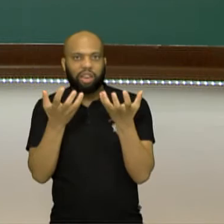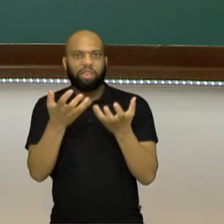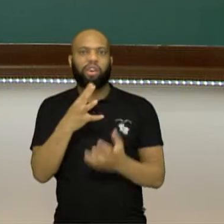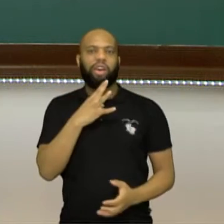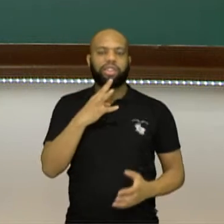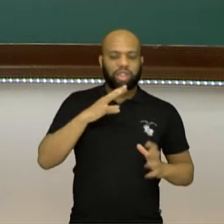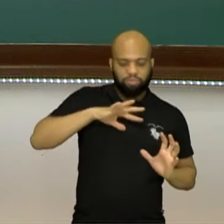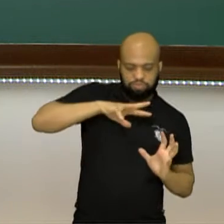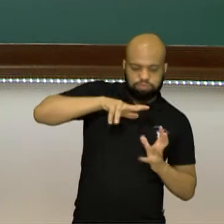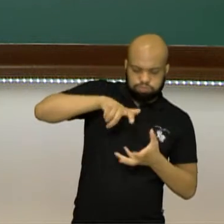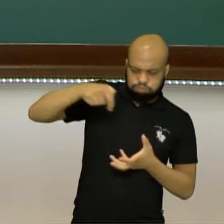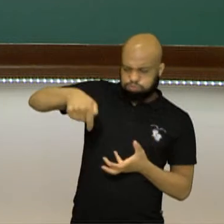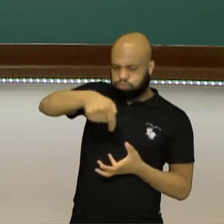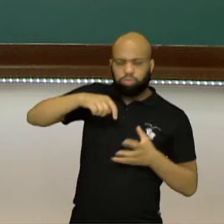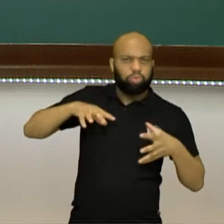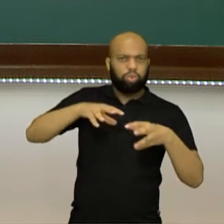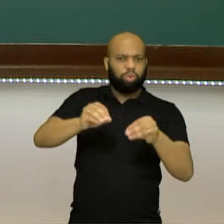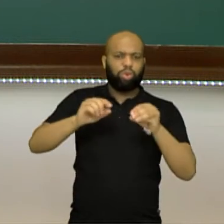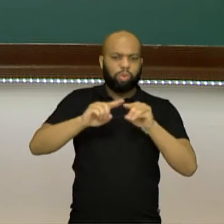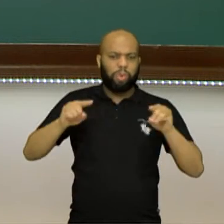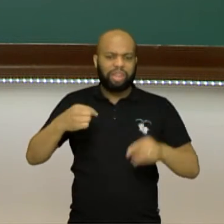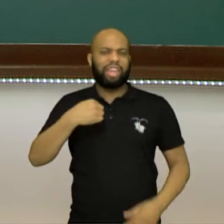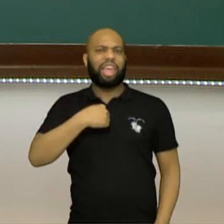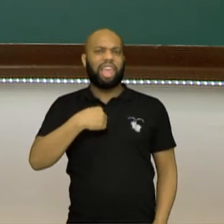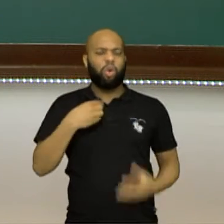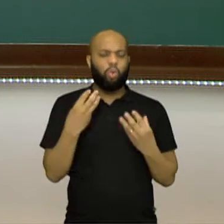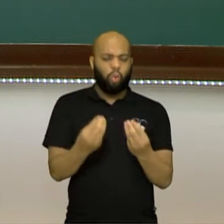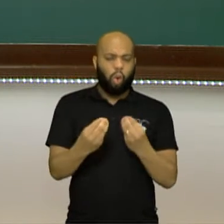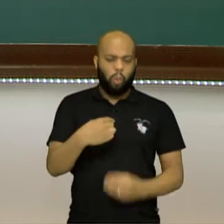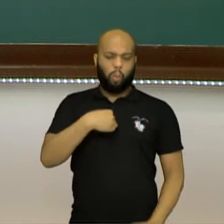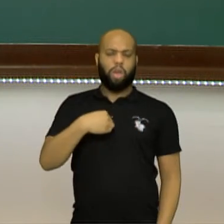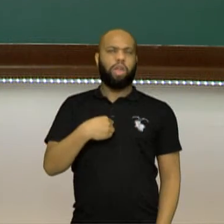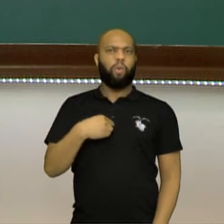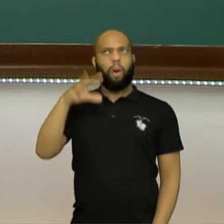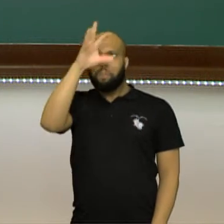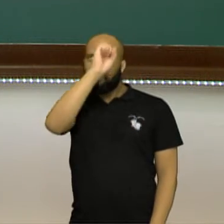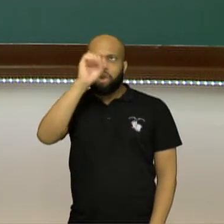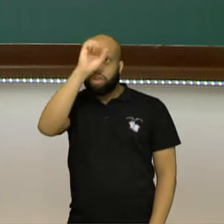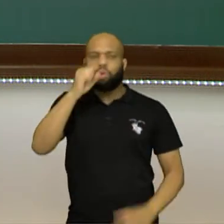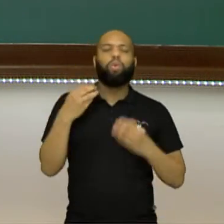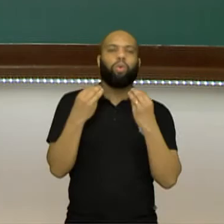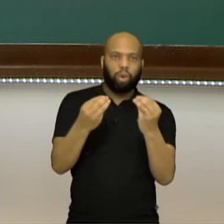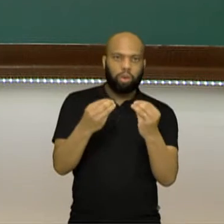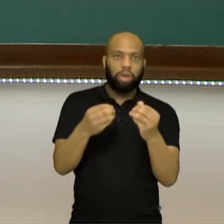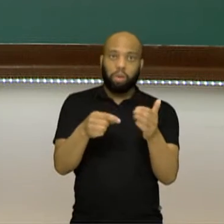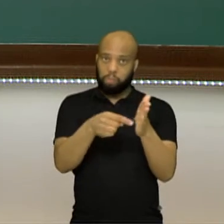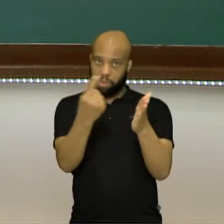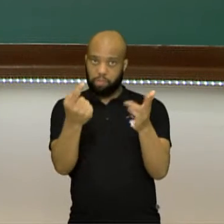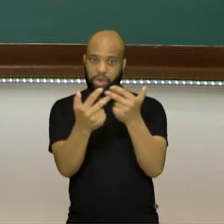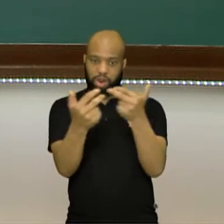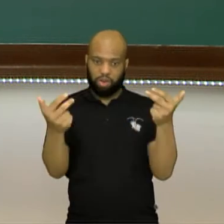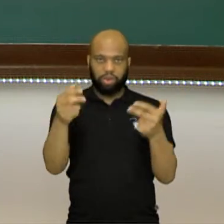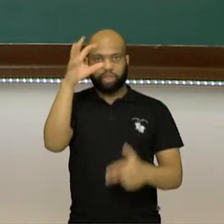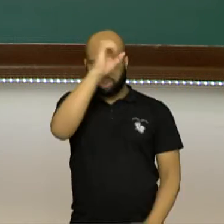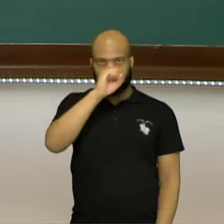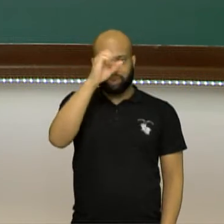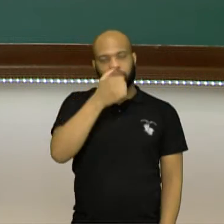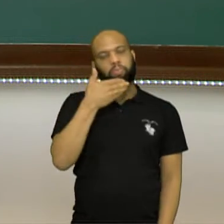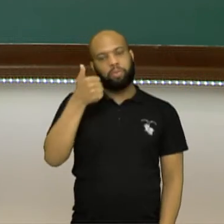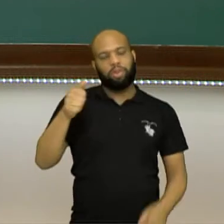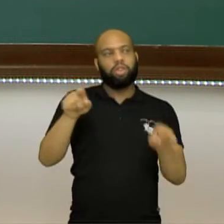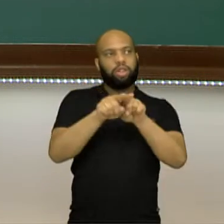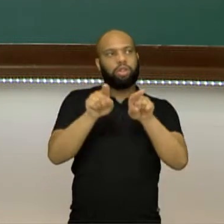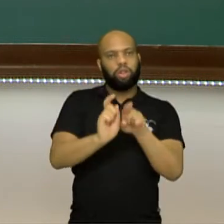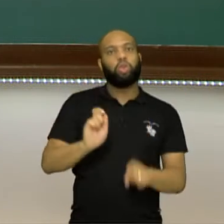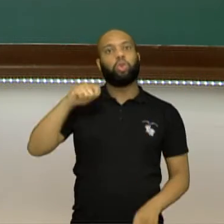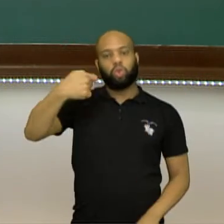se eu não sei como eu consigo conhecer, como eu consigo aprender. Essa é a primeira ferramenta para a gente aprender melhor